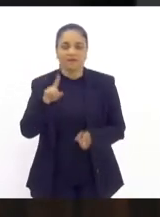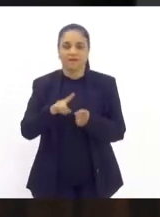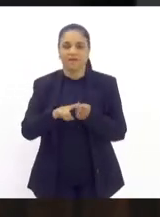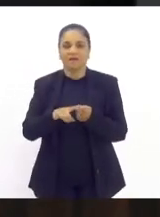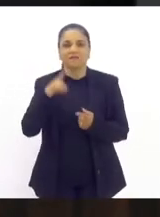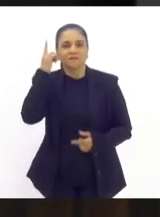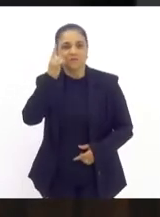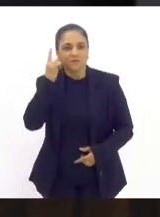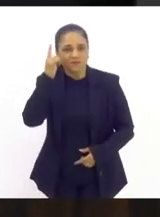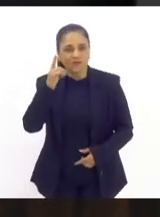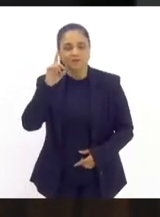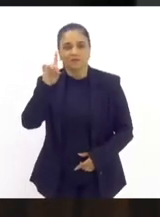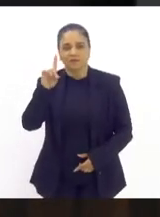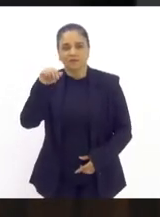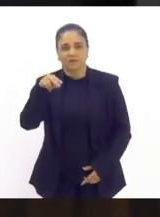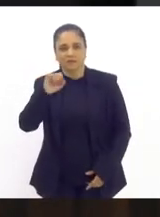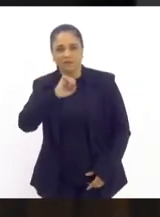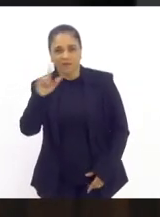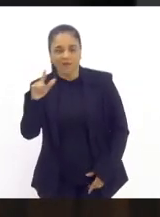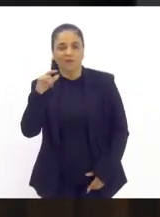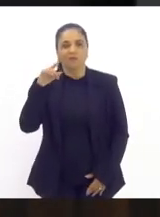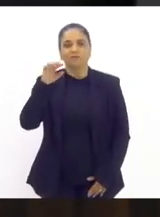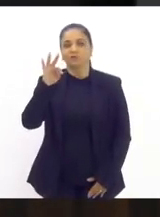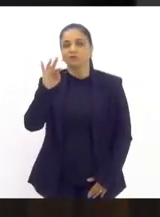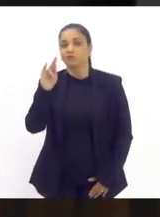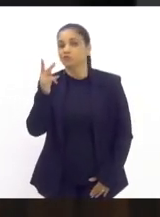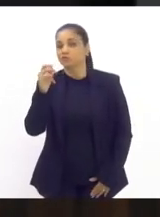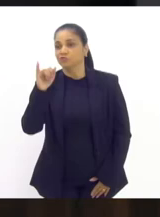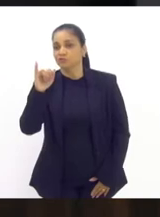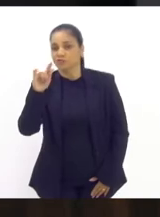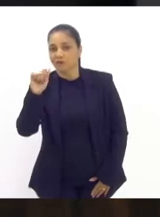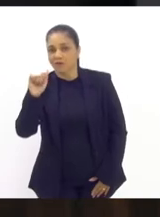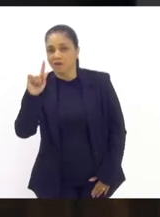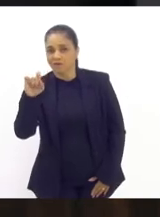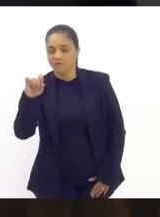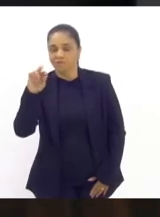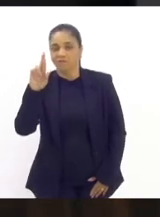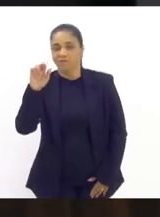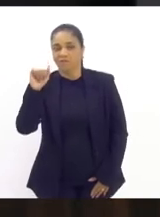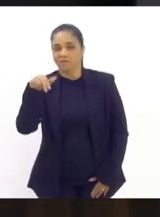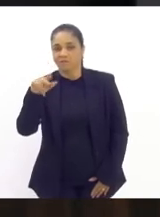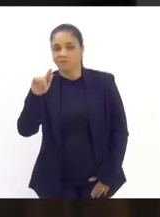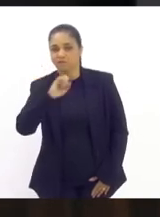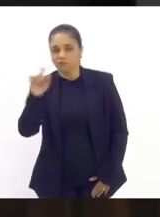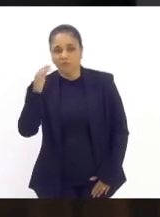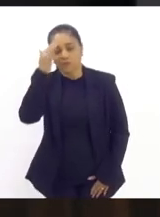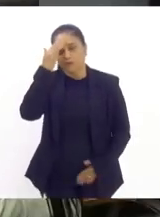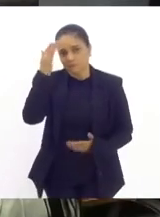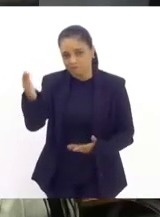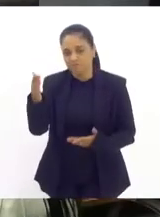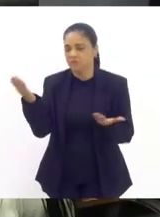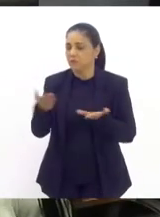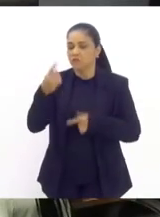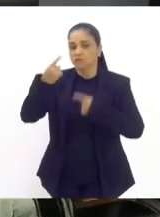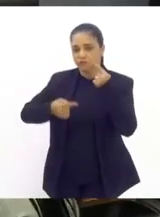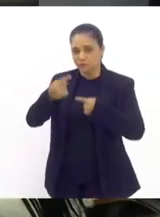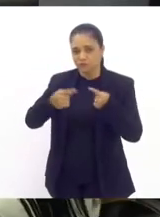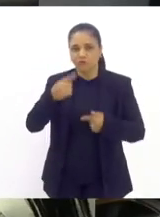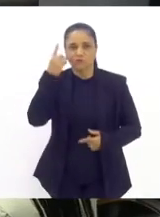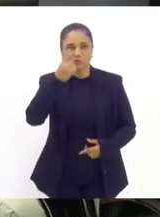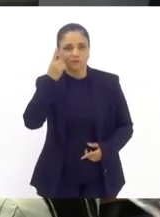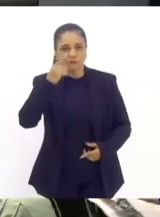liberou Thiago Rangel e os demais muito obrigado Deputado Luiz Paulo para discutir